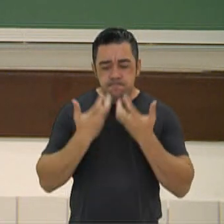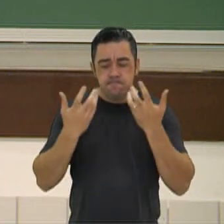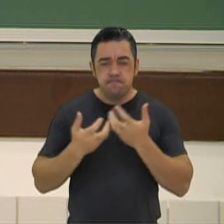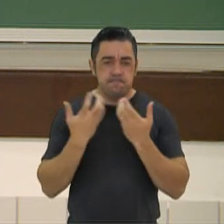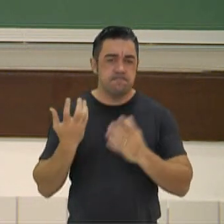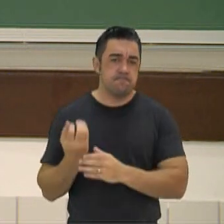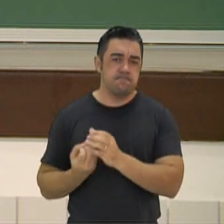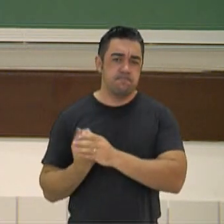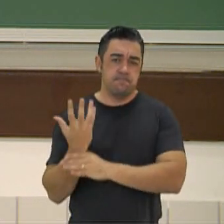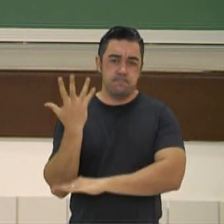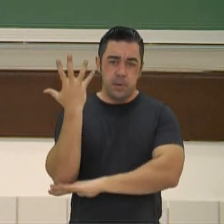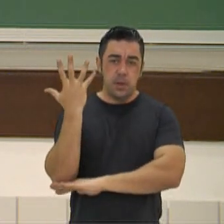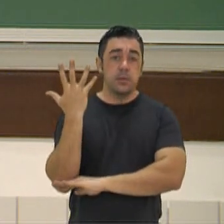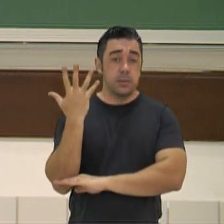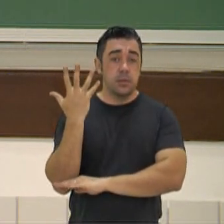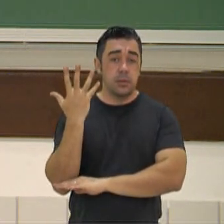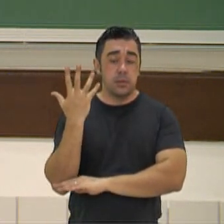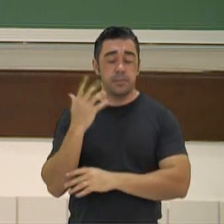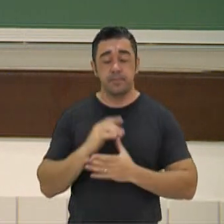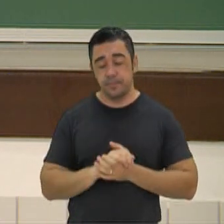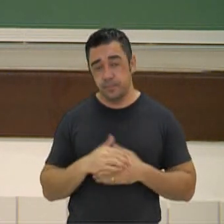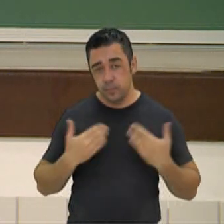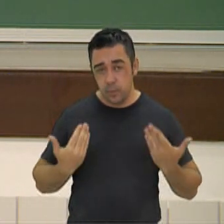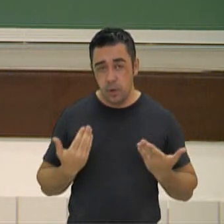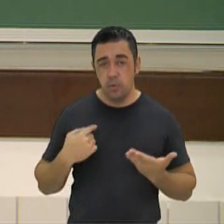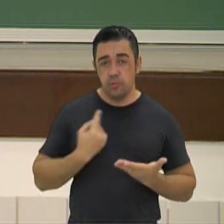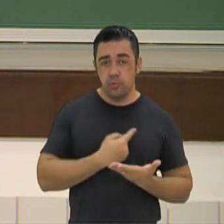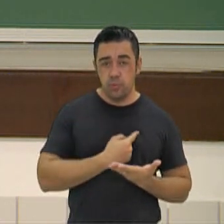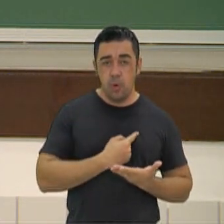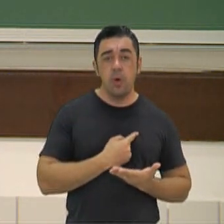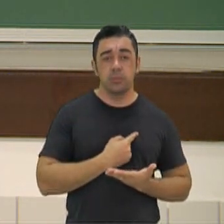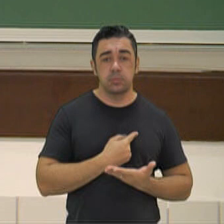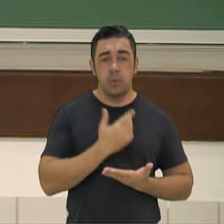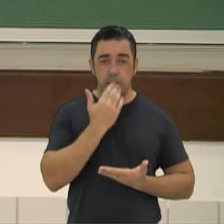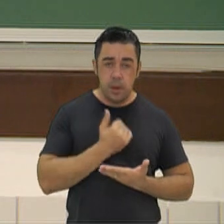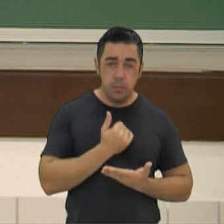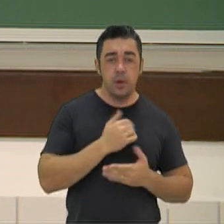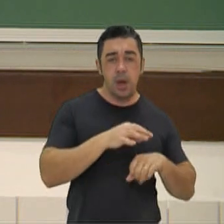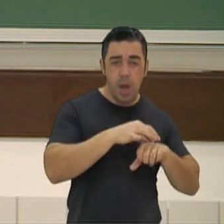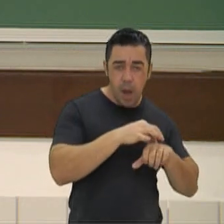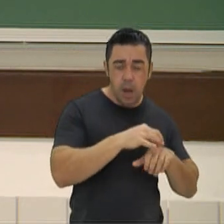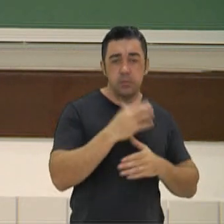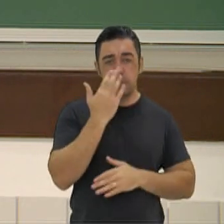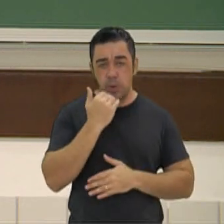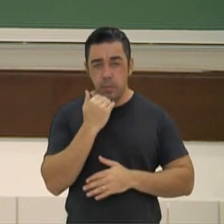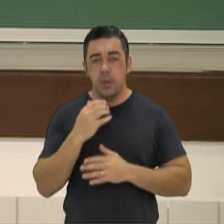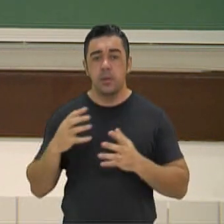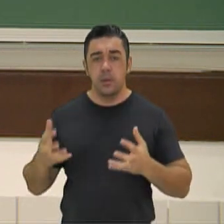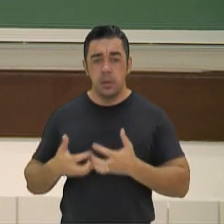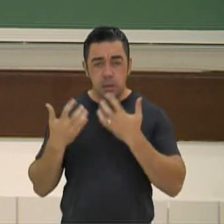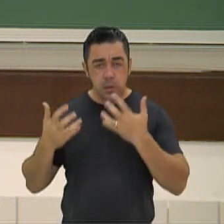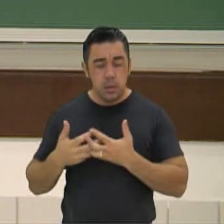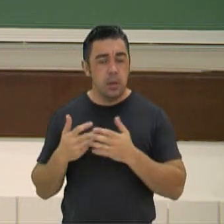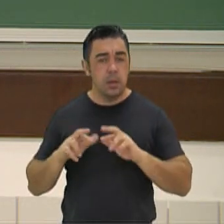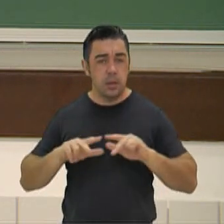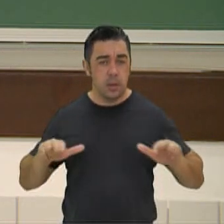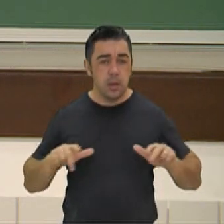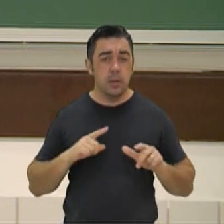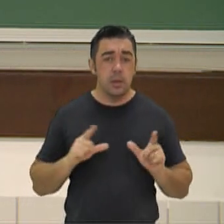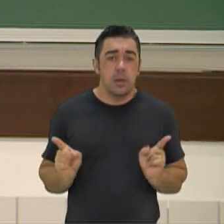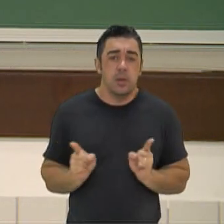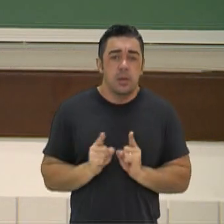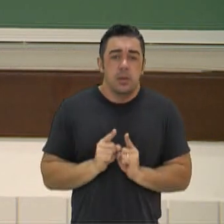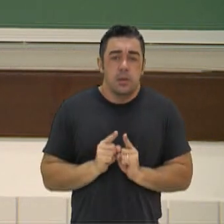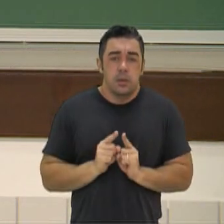bastante, bem desenvolvido em herbívoros. Como nós somos onívoros, tá? Esse apêndice ele já se tornou reduzido. Sendo